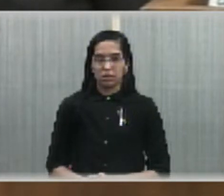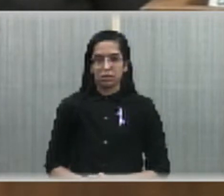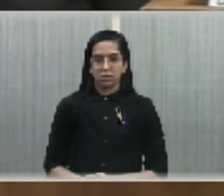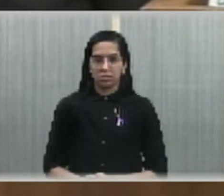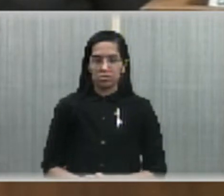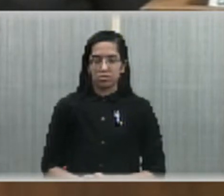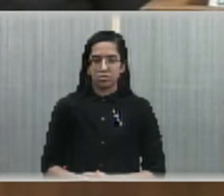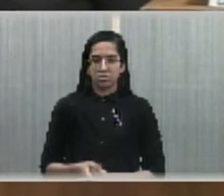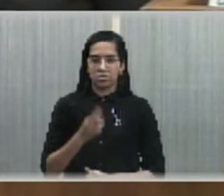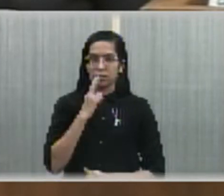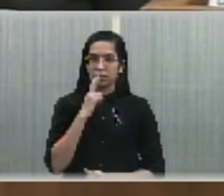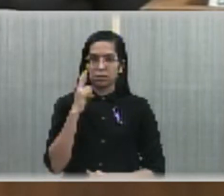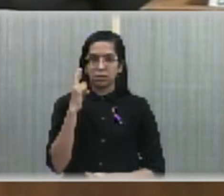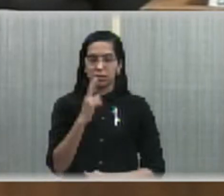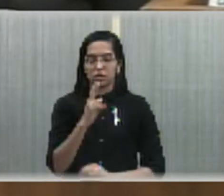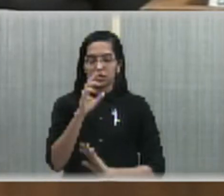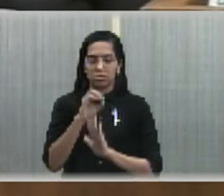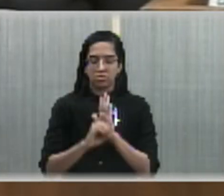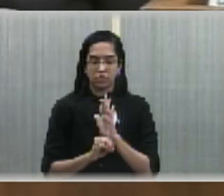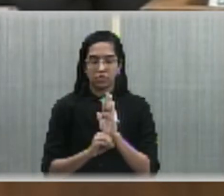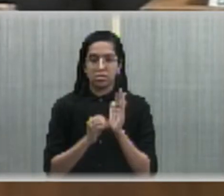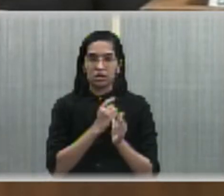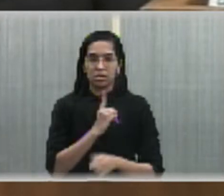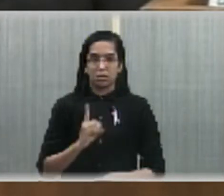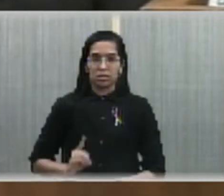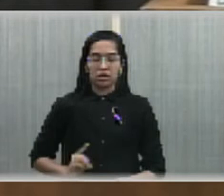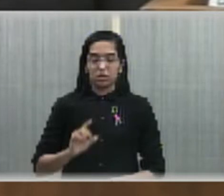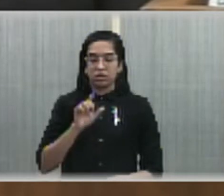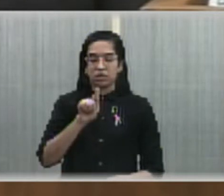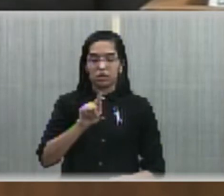Resposta ao ofício, deputado Gessivaldo Isaías,